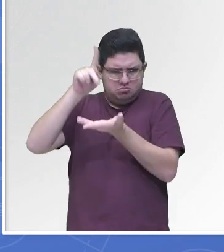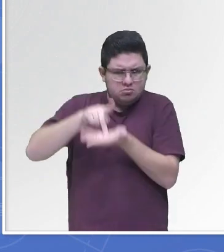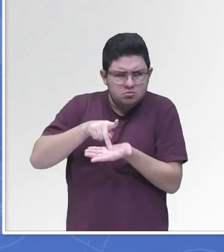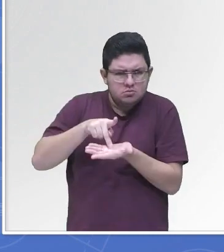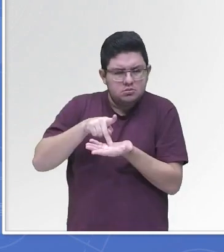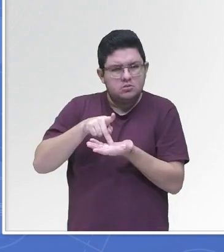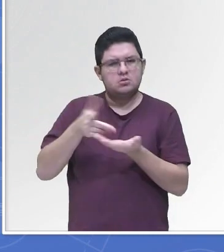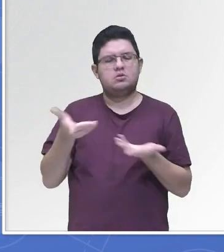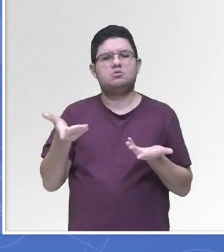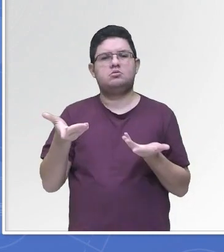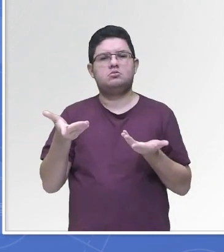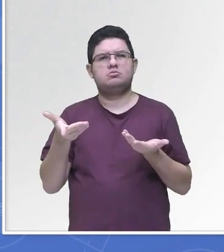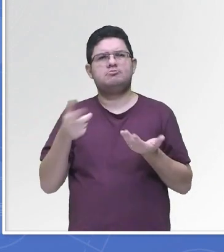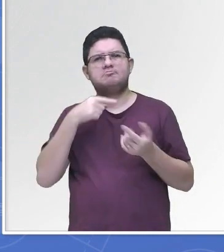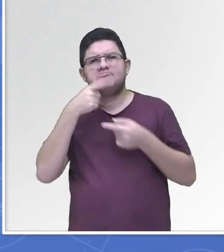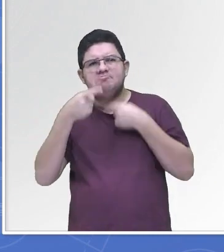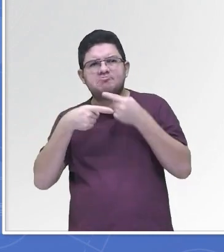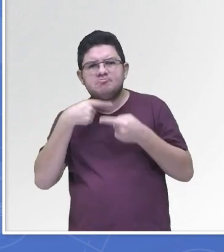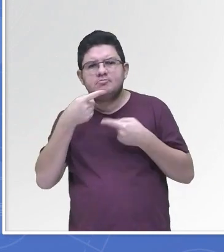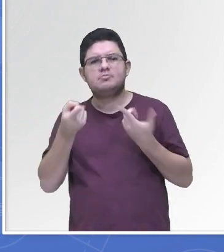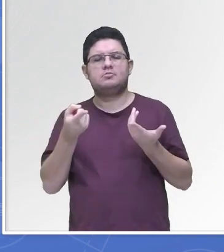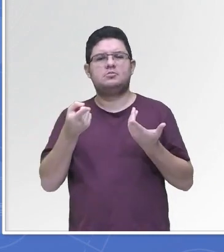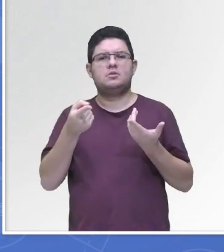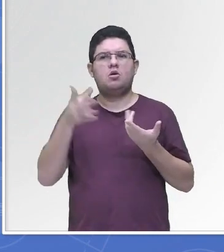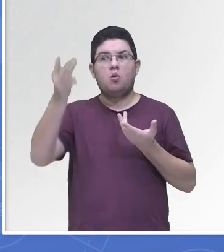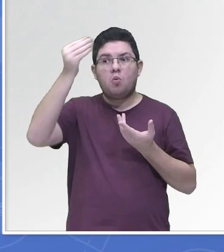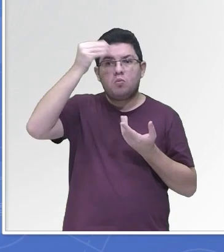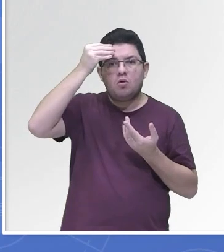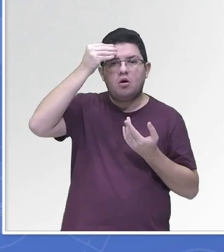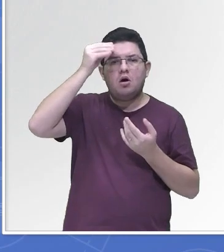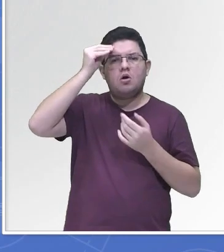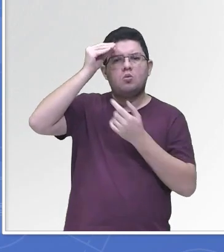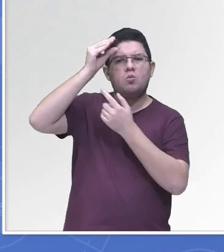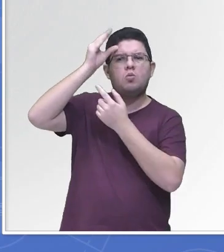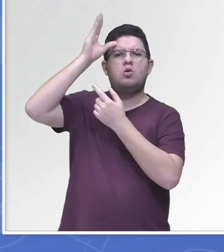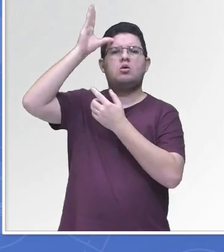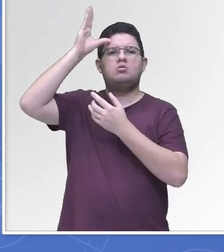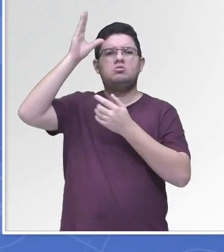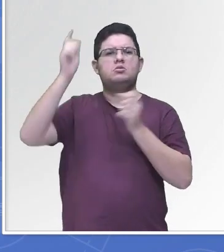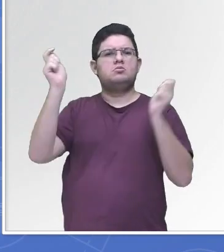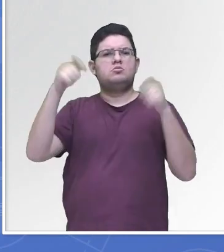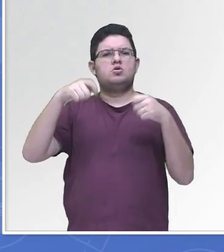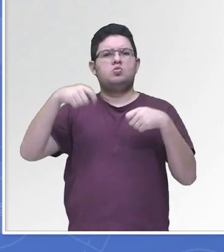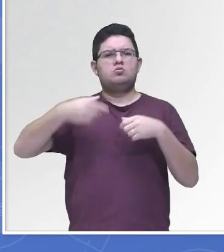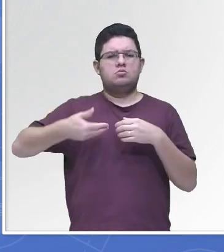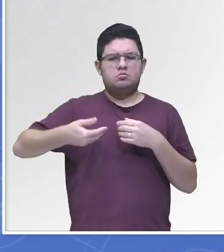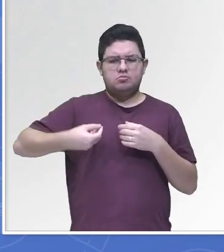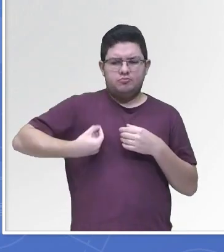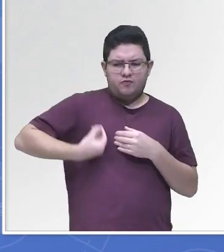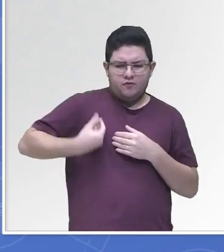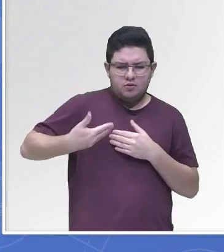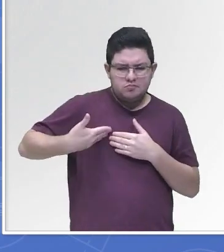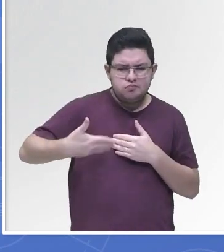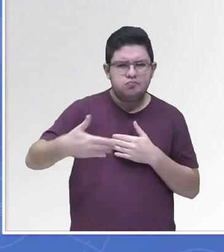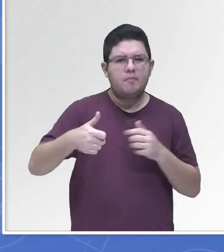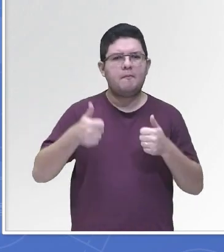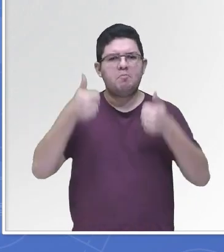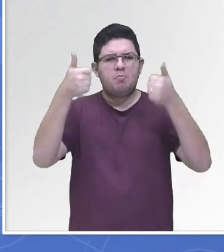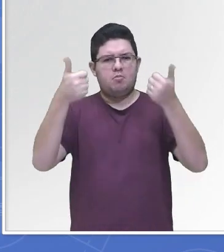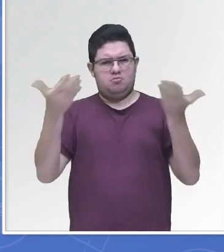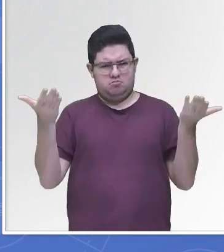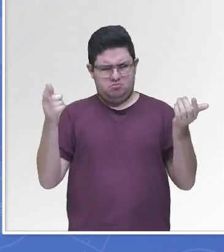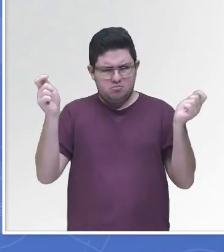conhecimento que eu estou adquirindo, ele vai me levar a ter uma vida realmente melhor? Então, todas essas crises começam